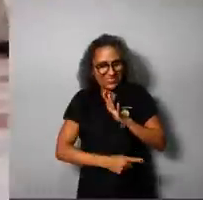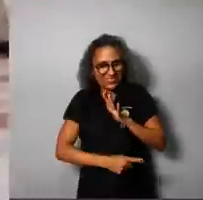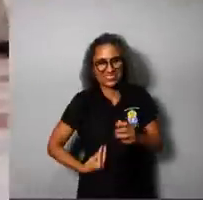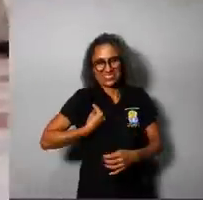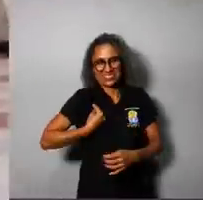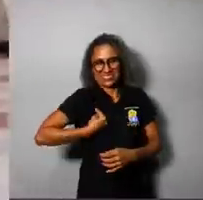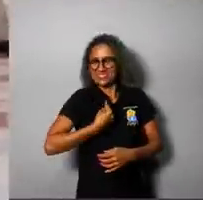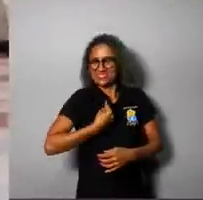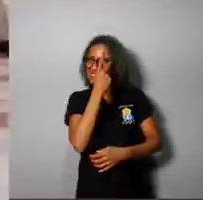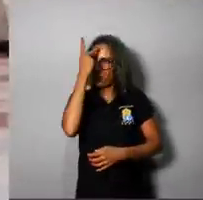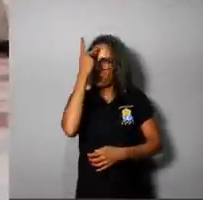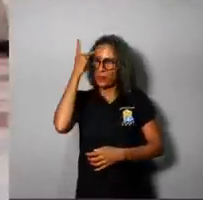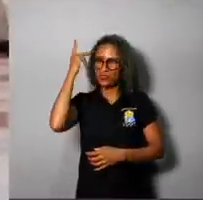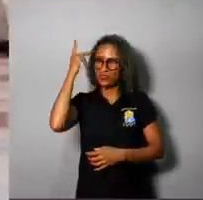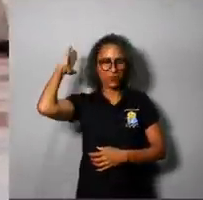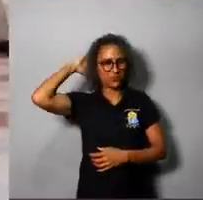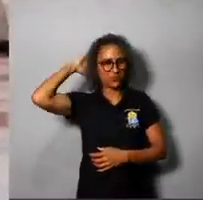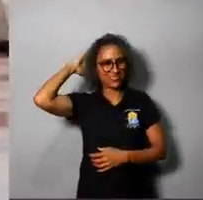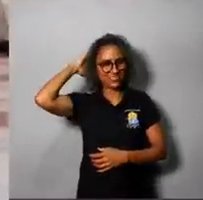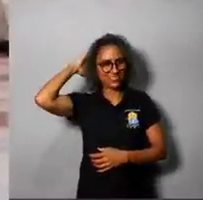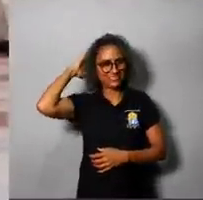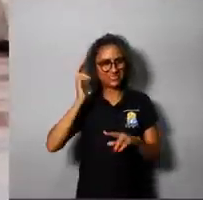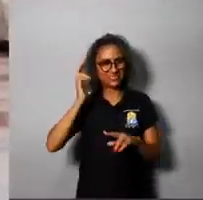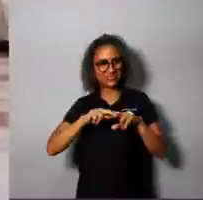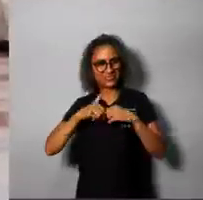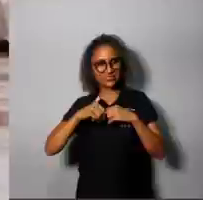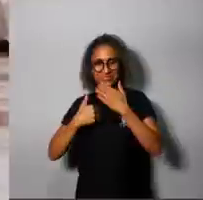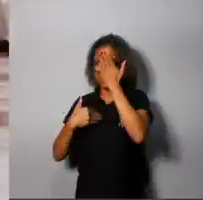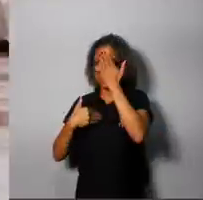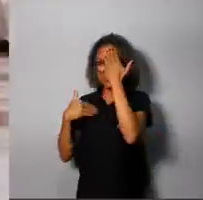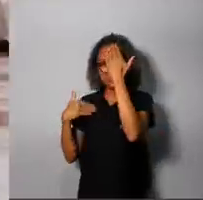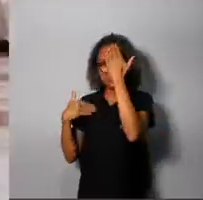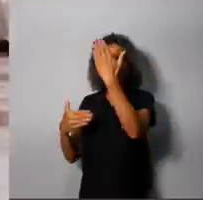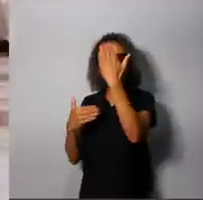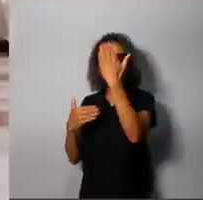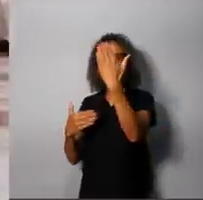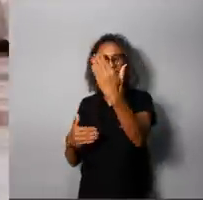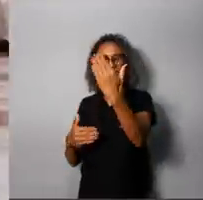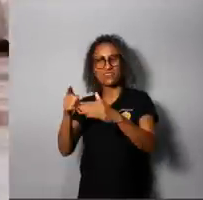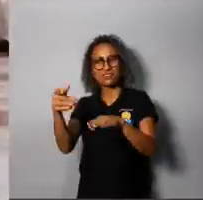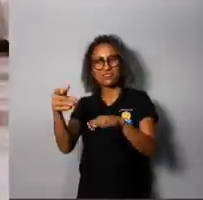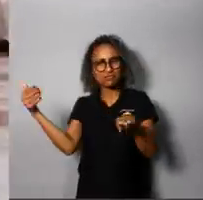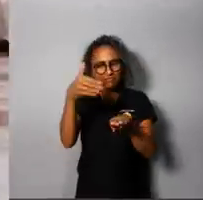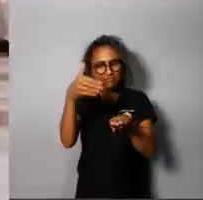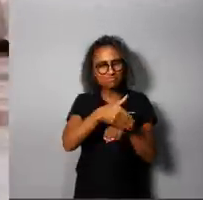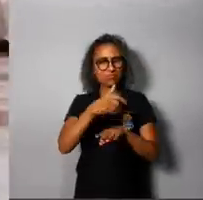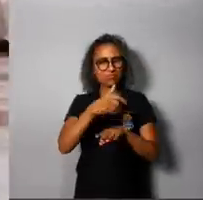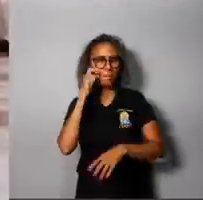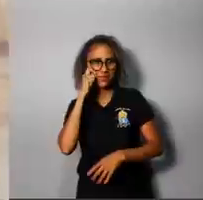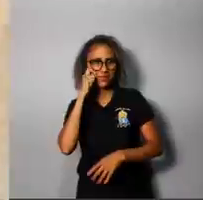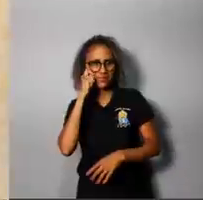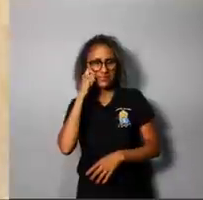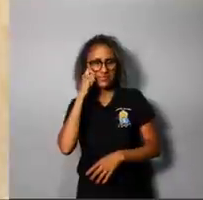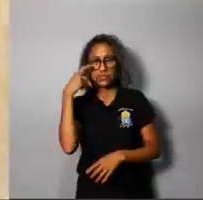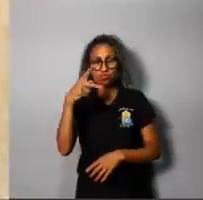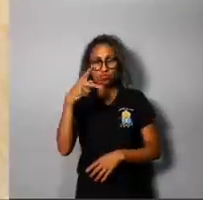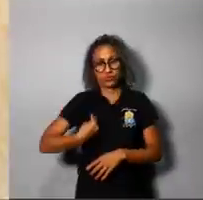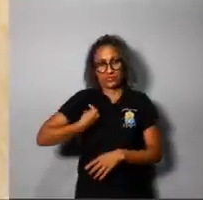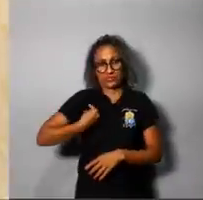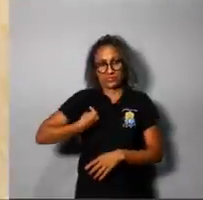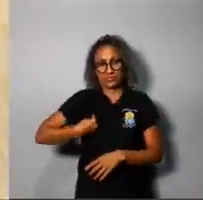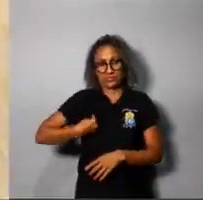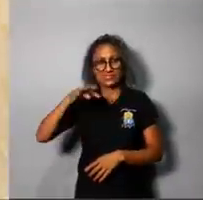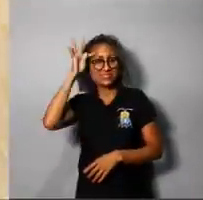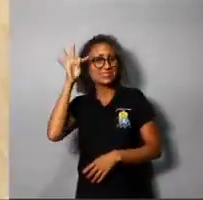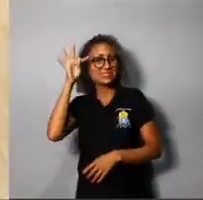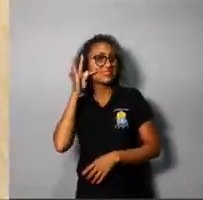isso o senhor tem a nossa gratidão pela sua presença, o seu testemunho, a sua palavra que